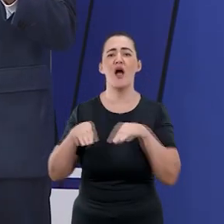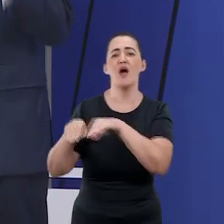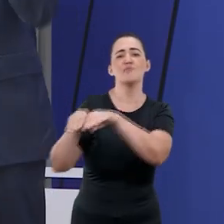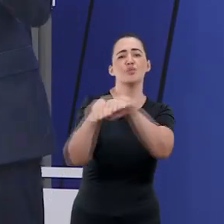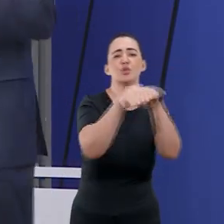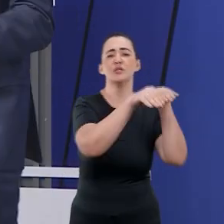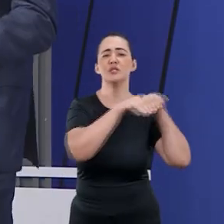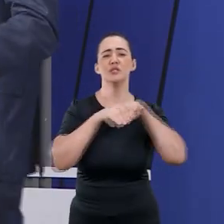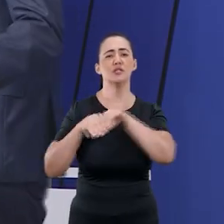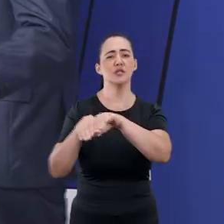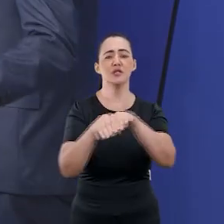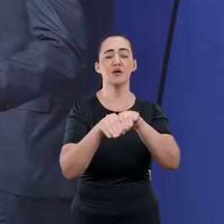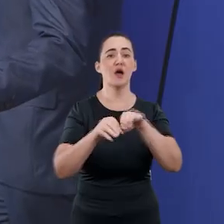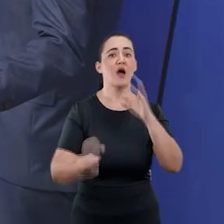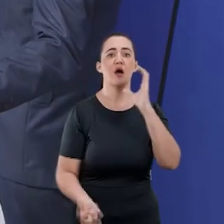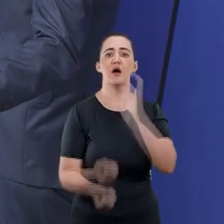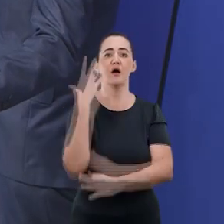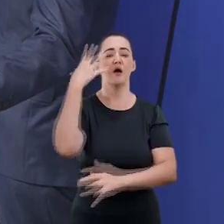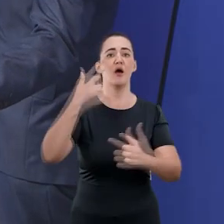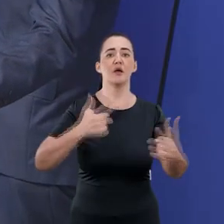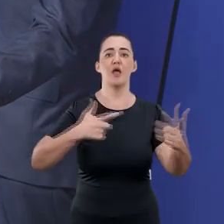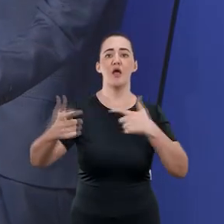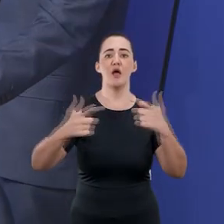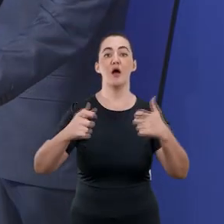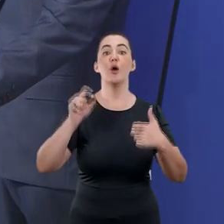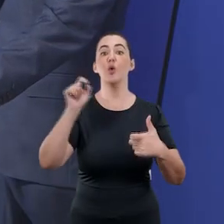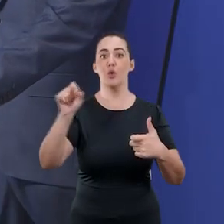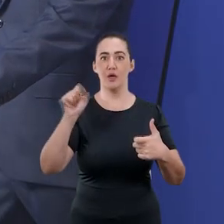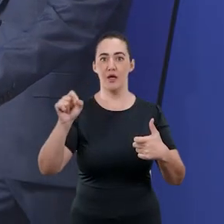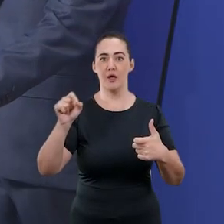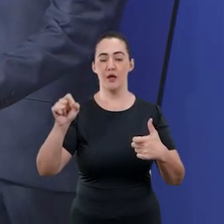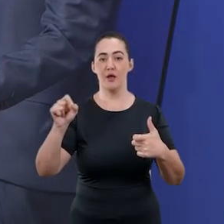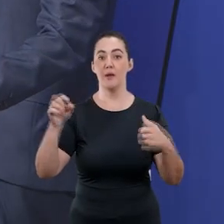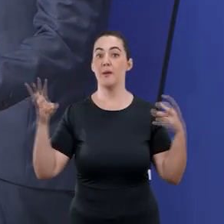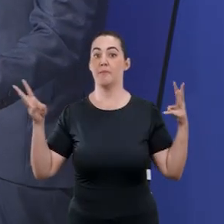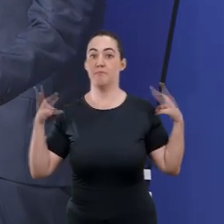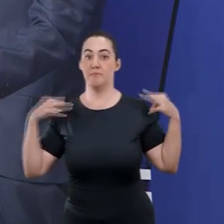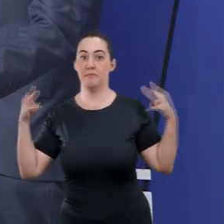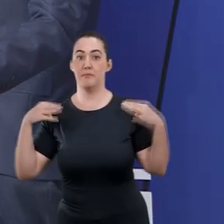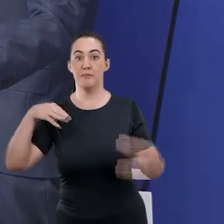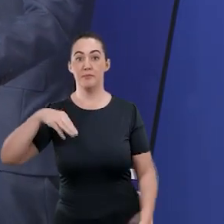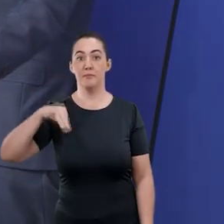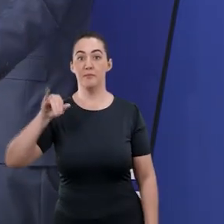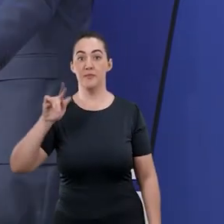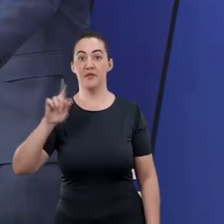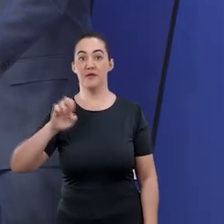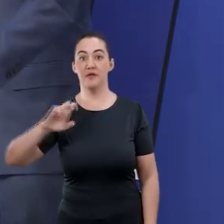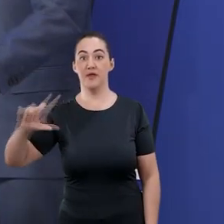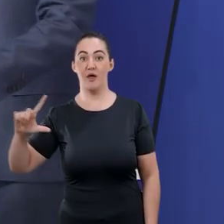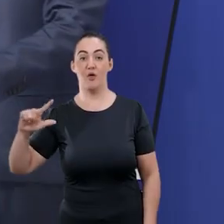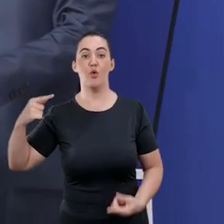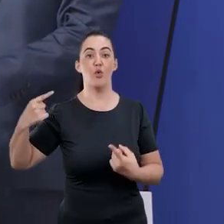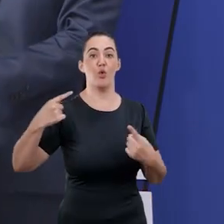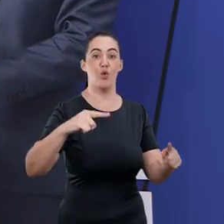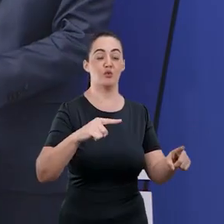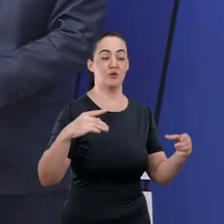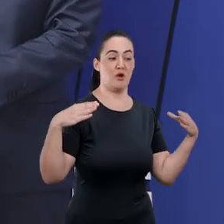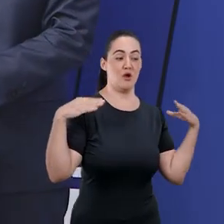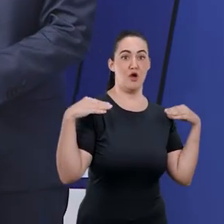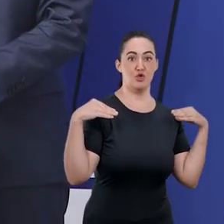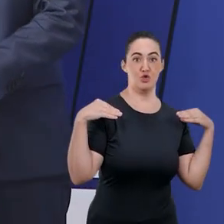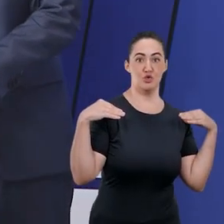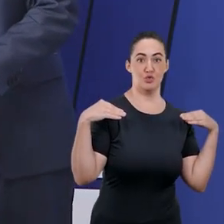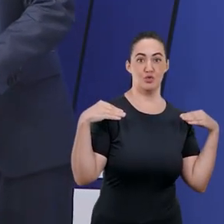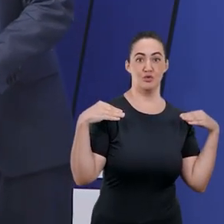lá. E quem estava na guerra? Miguel e os seus anjos, lutando contra o dragão e os seus anjos.